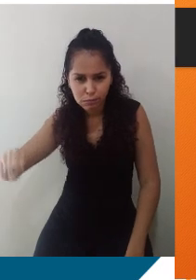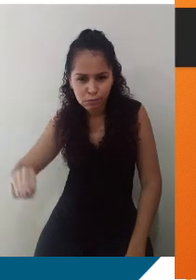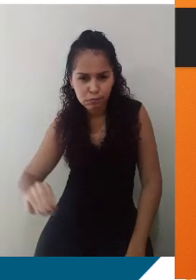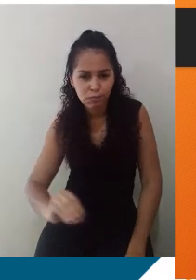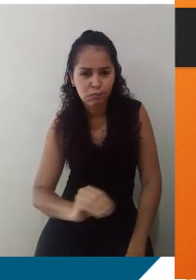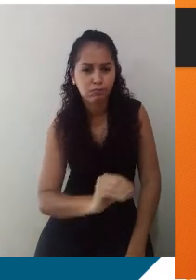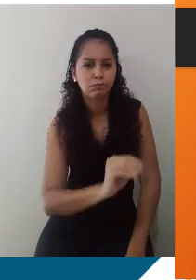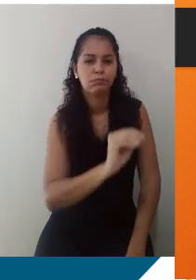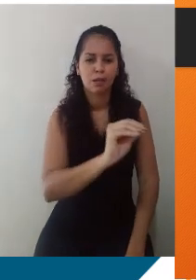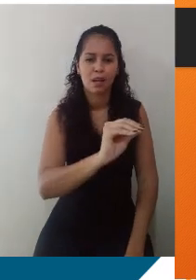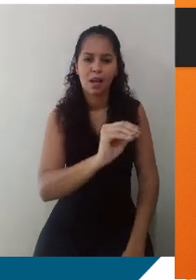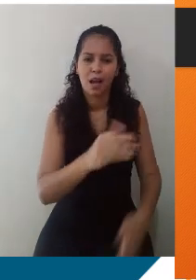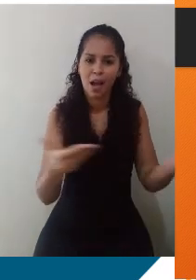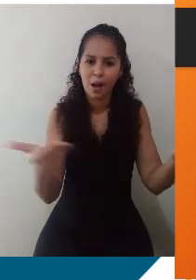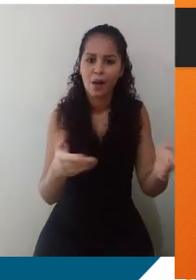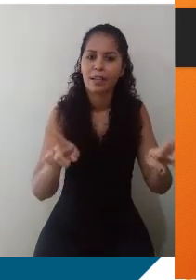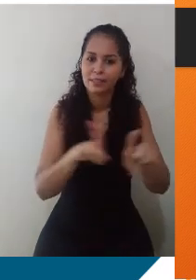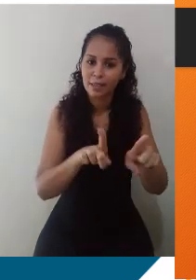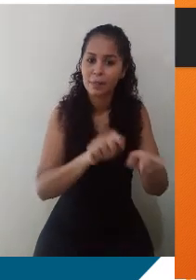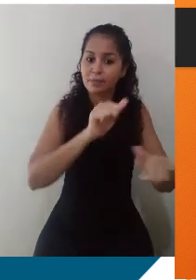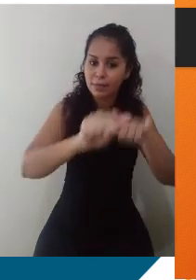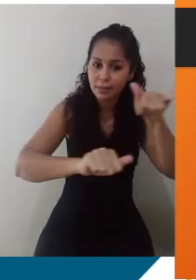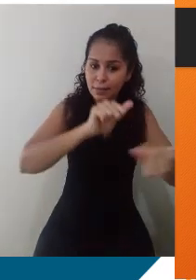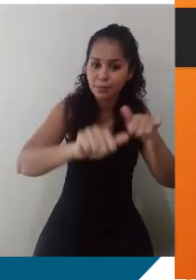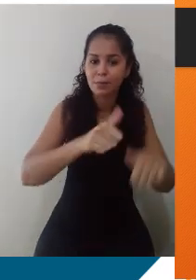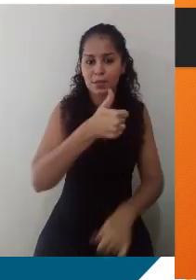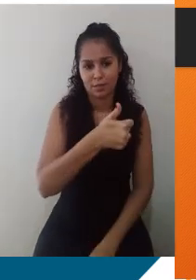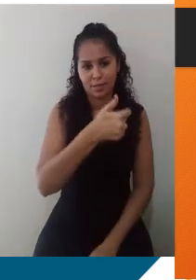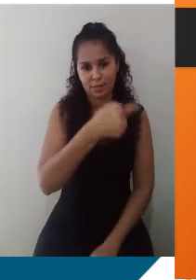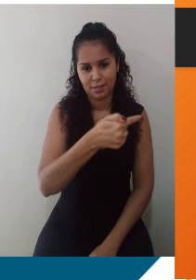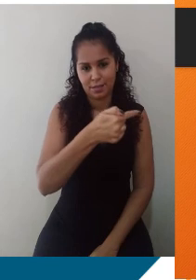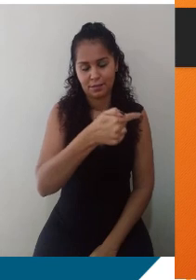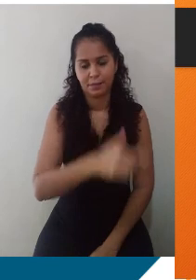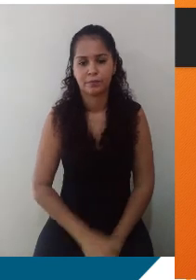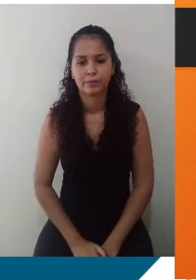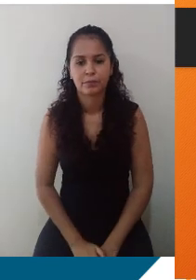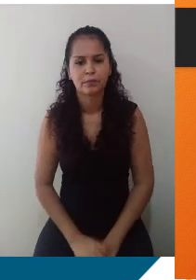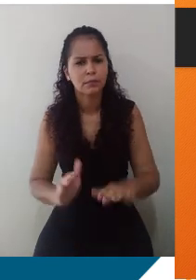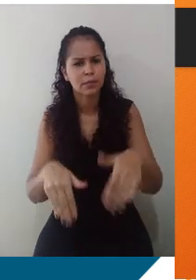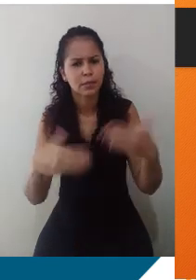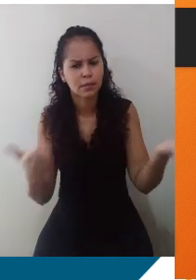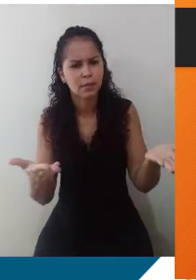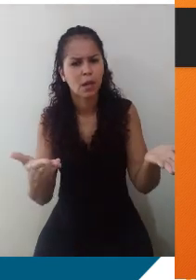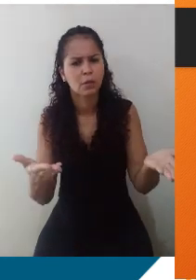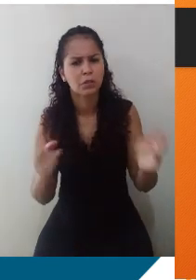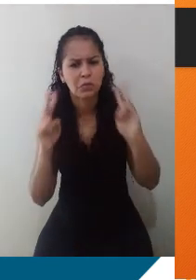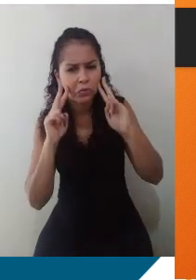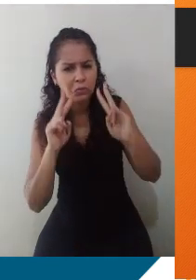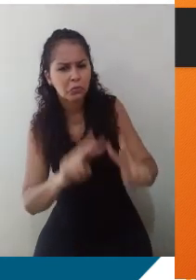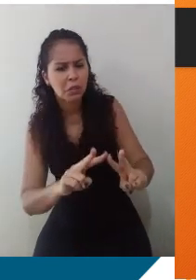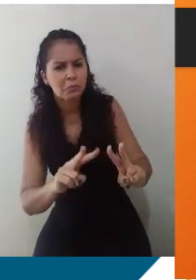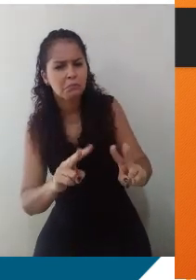do 29 para o 5, de modo que eles também se transformarão em 17. Dessa forma, a gente acaba